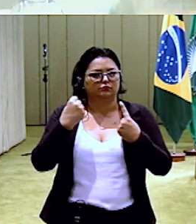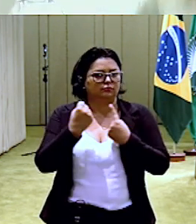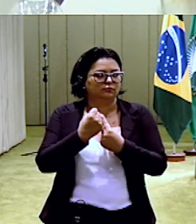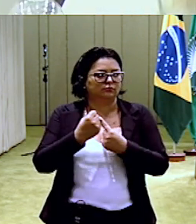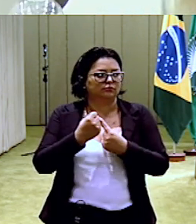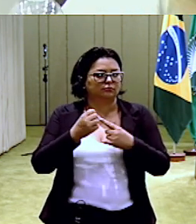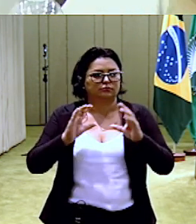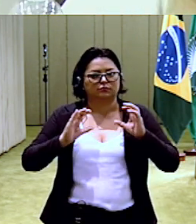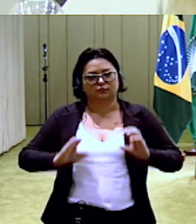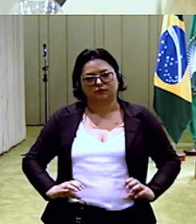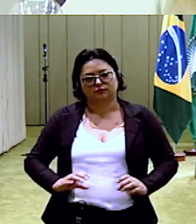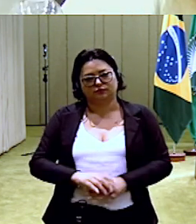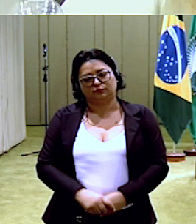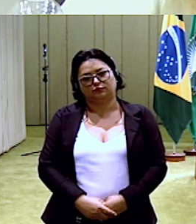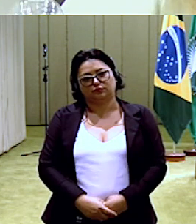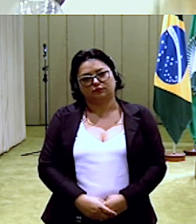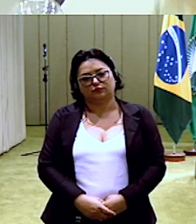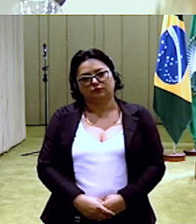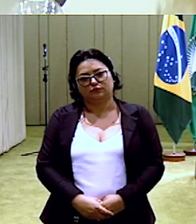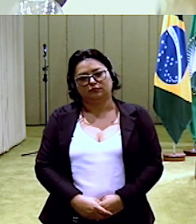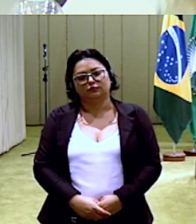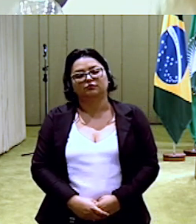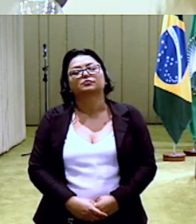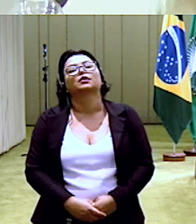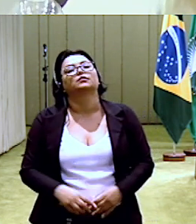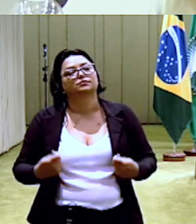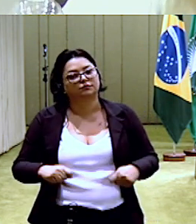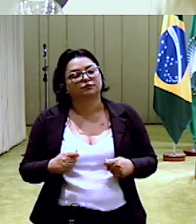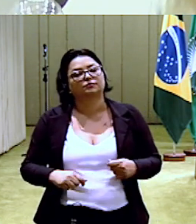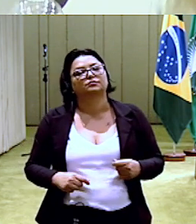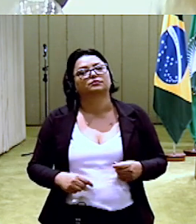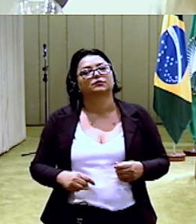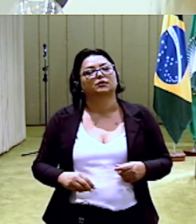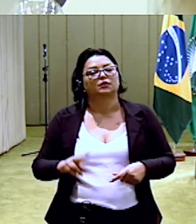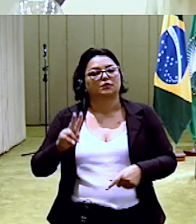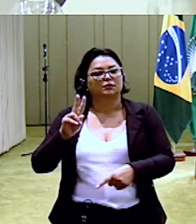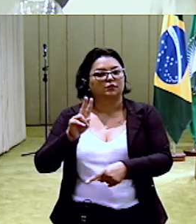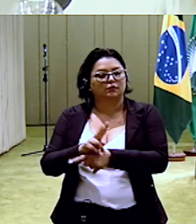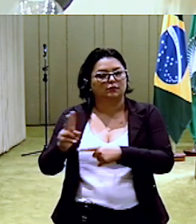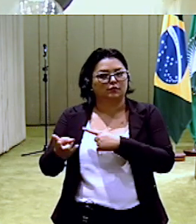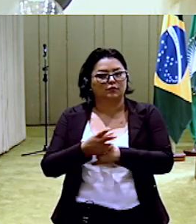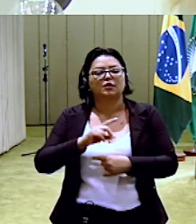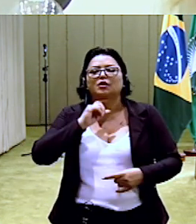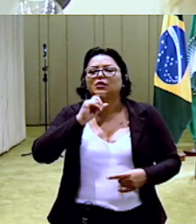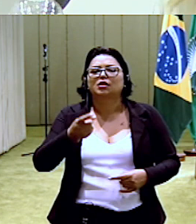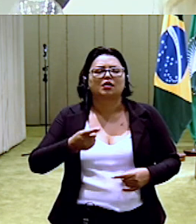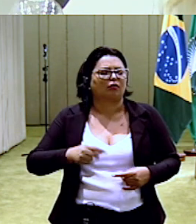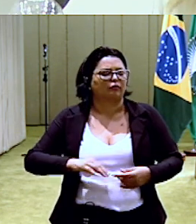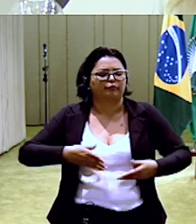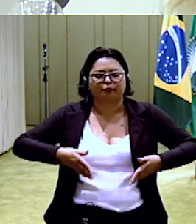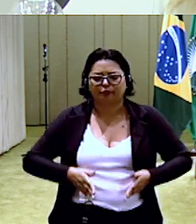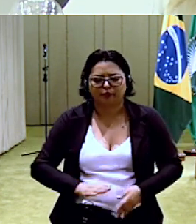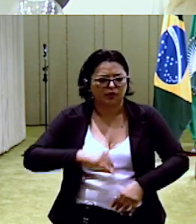de todos os cidadãos, né? E a necessidade de regulação e autorregulação. Como se sabe, ninguém nasce racista, ninguém